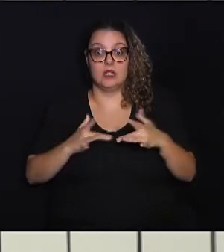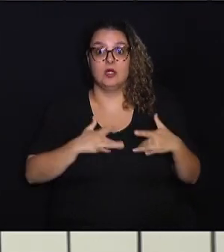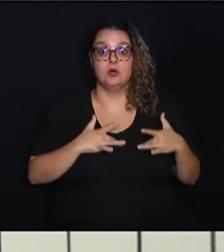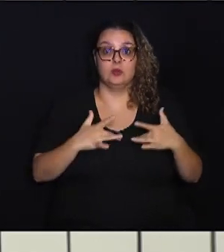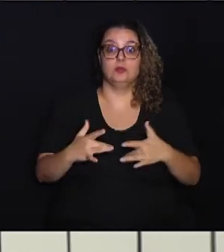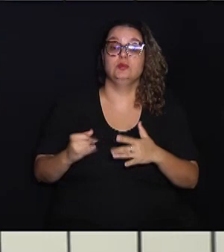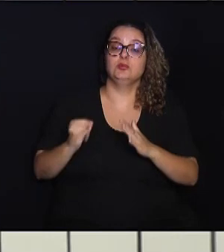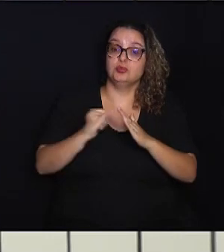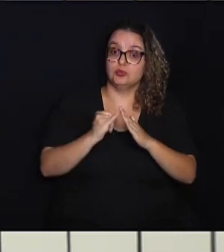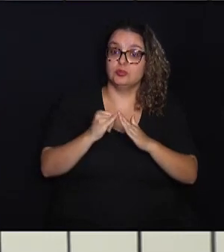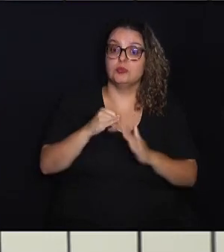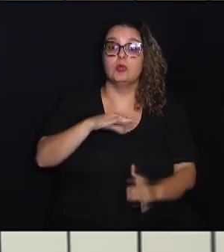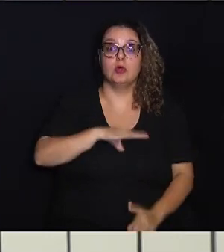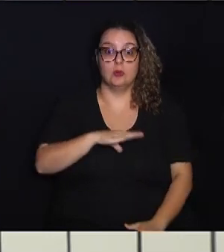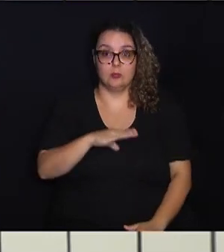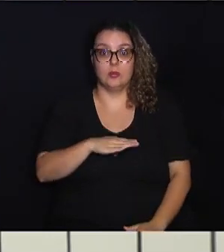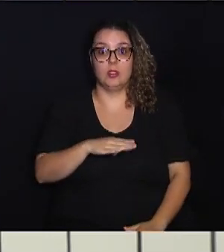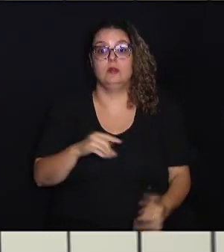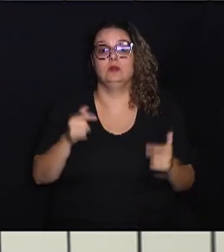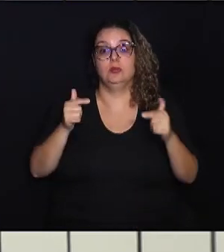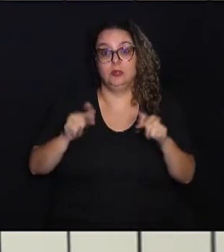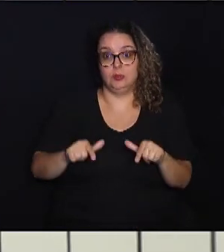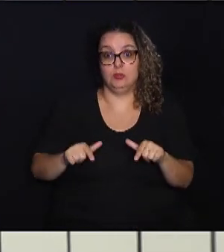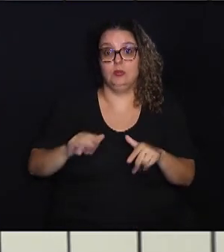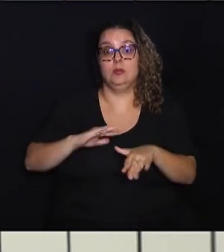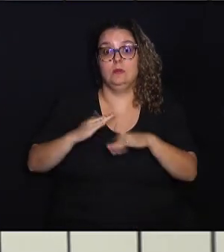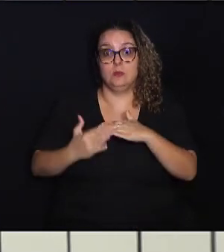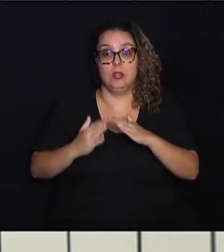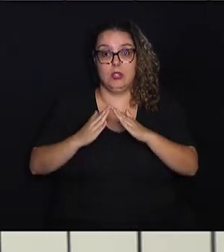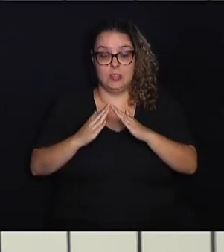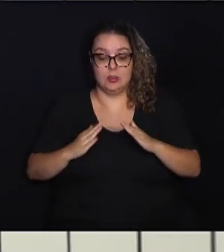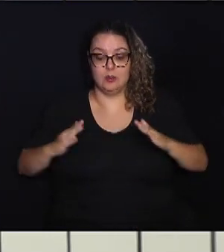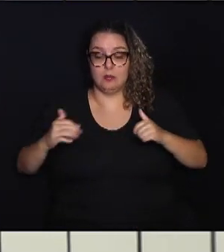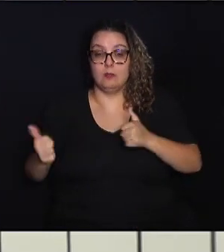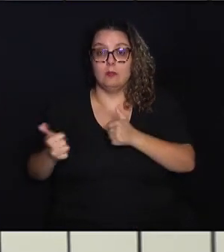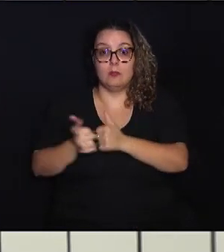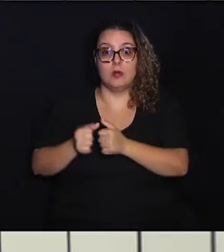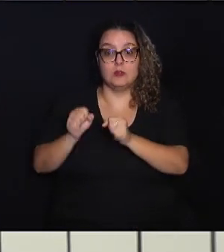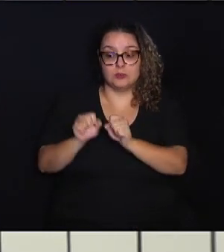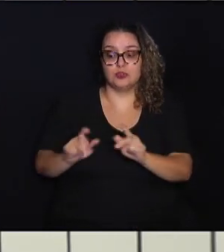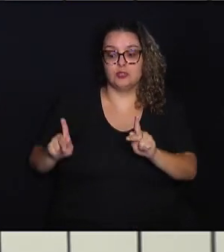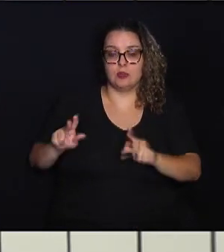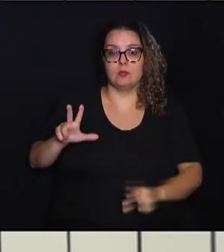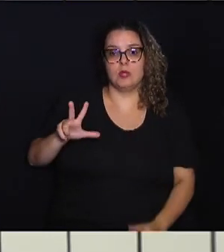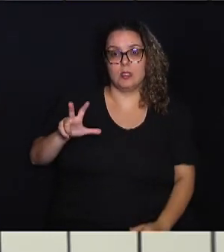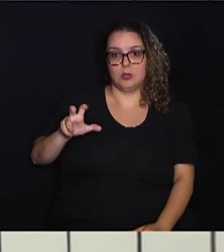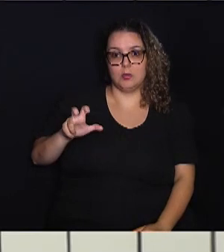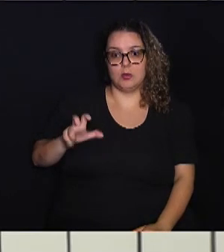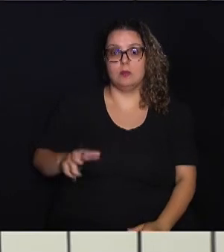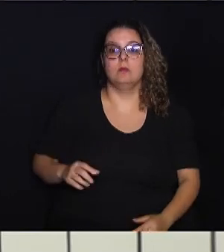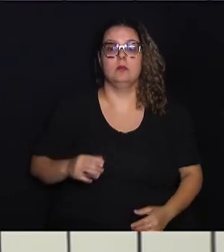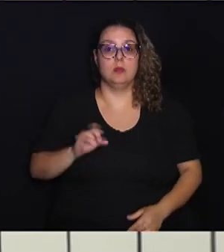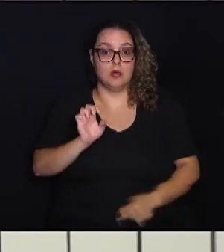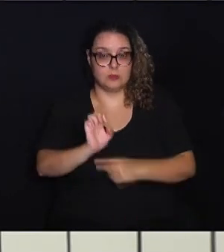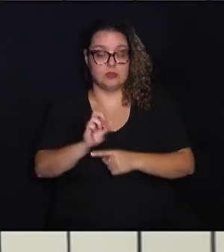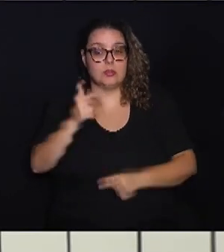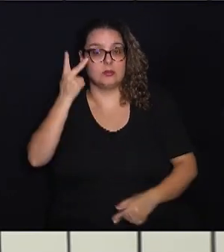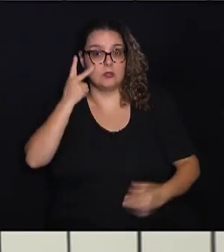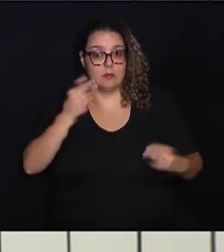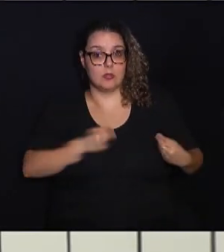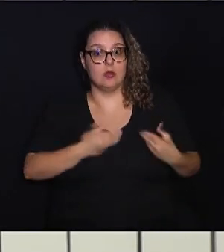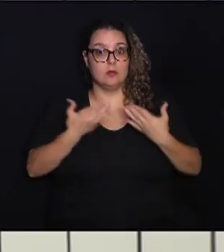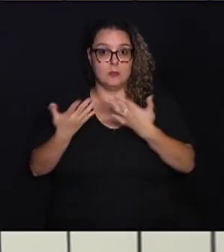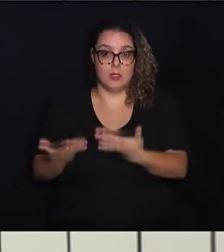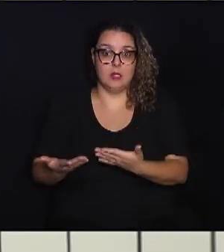um imóvel do município localizado no bairro Casarão, próximo ao Shopping Iguatemi, para o estado de São Paulo. A proposta